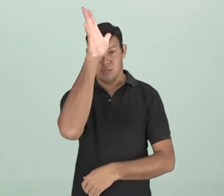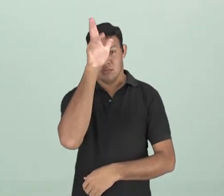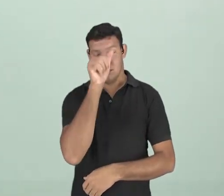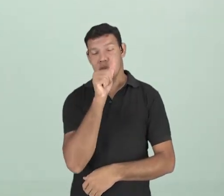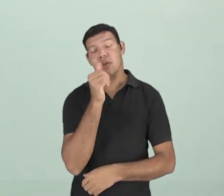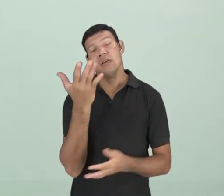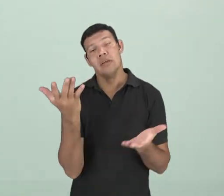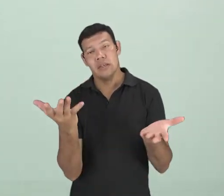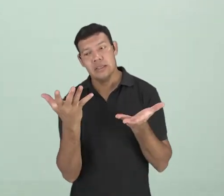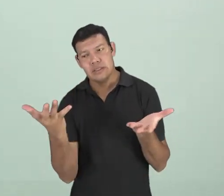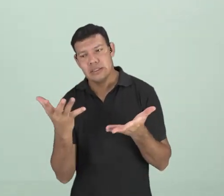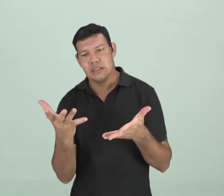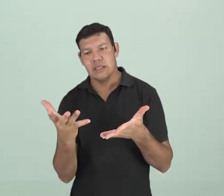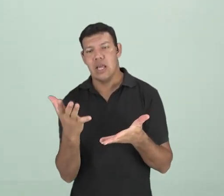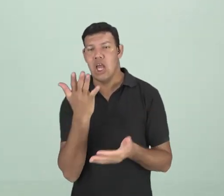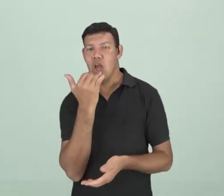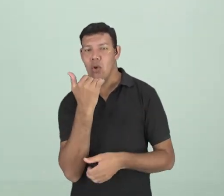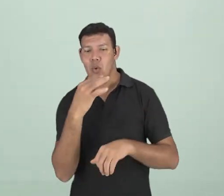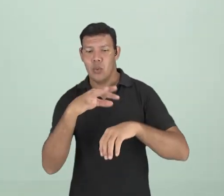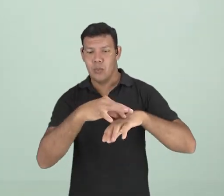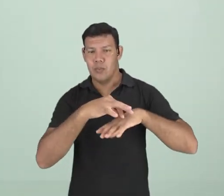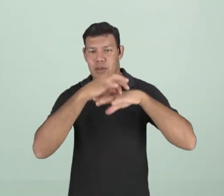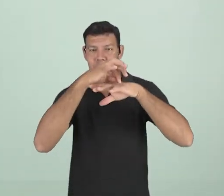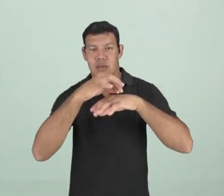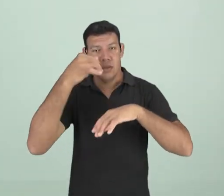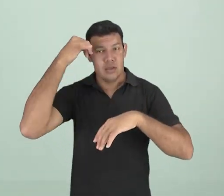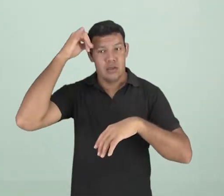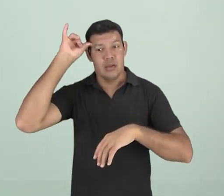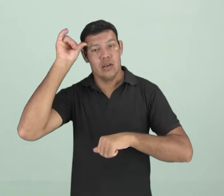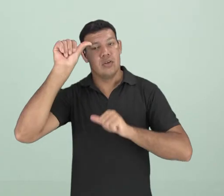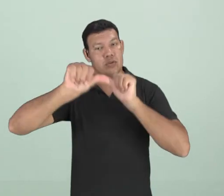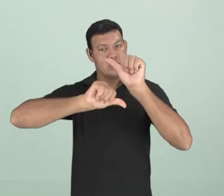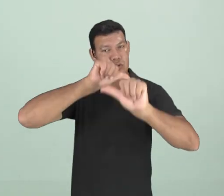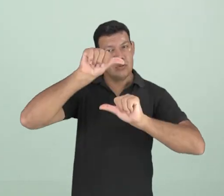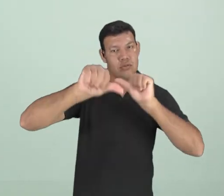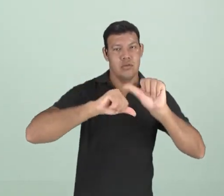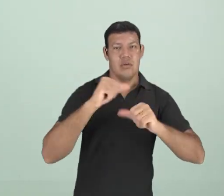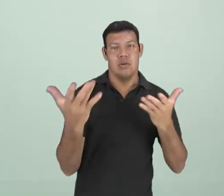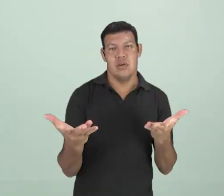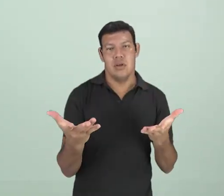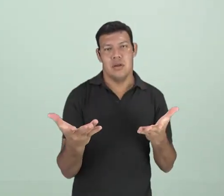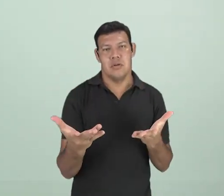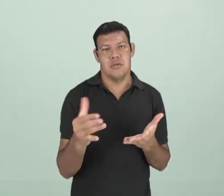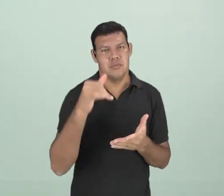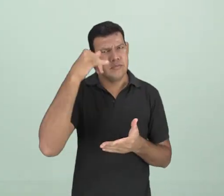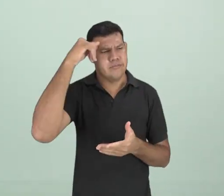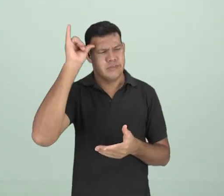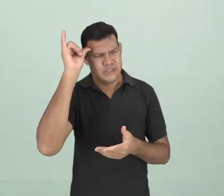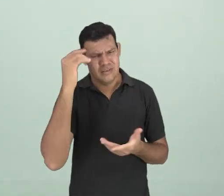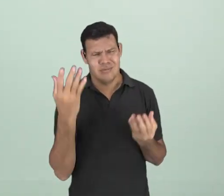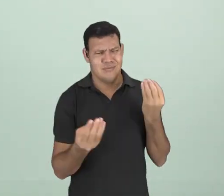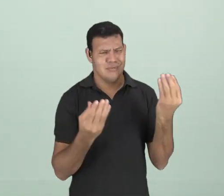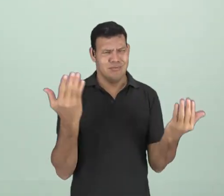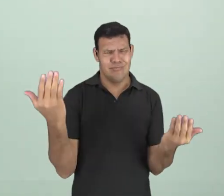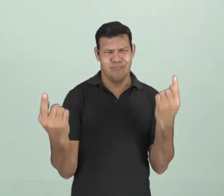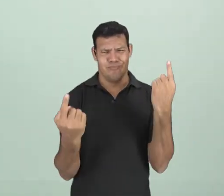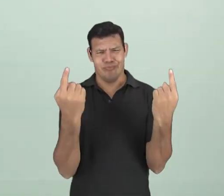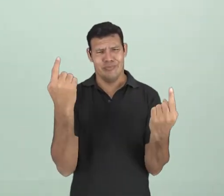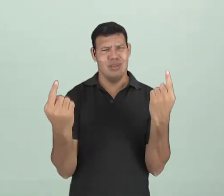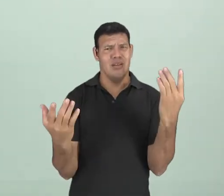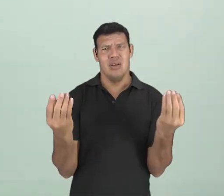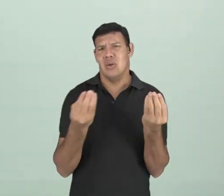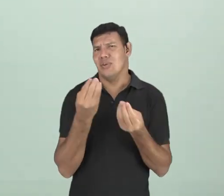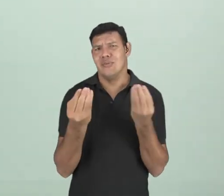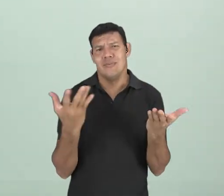comer carne de boi. Vou trocar as minhas galinhas por um boi. é meio injusto. Nem que você troque